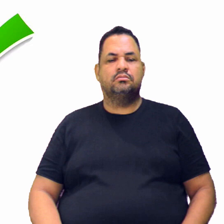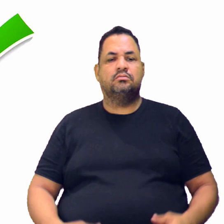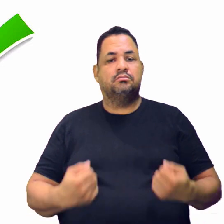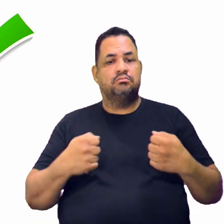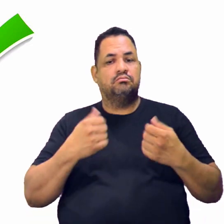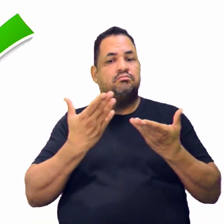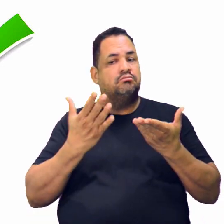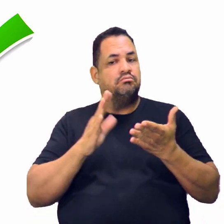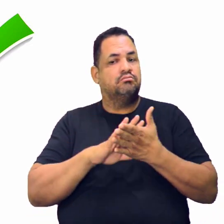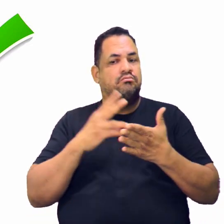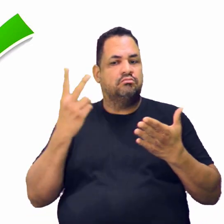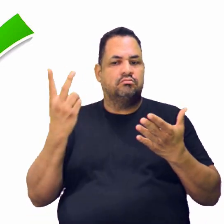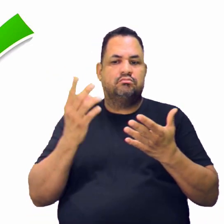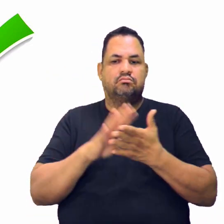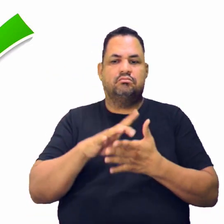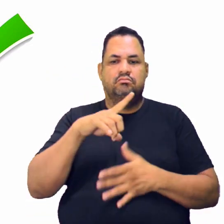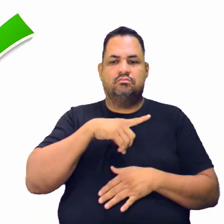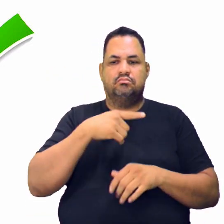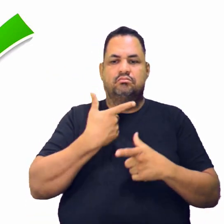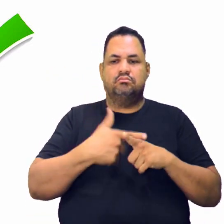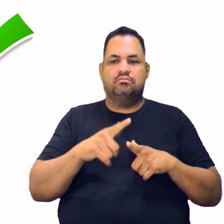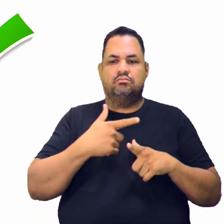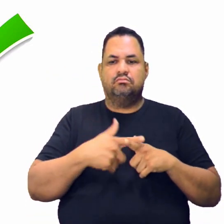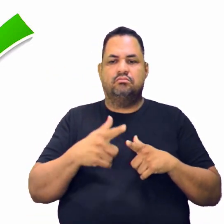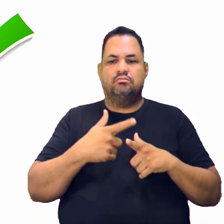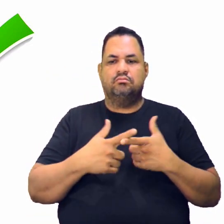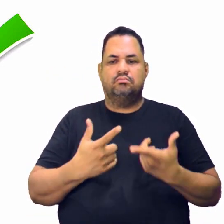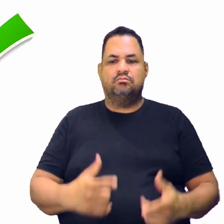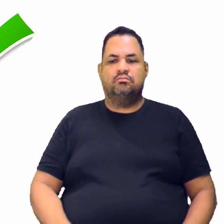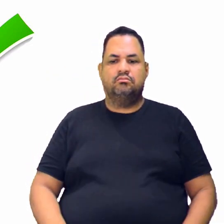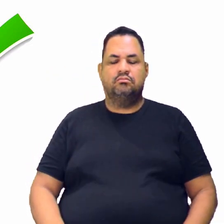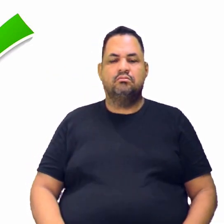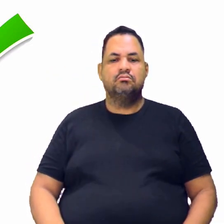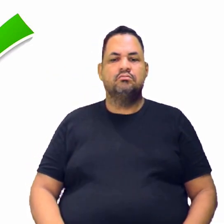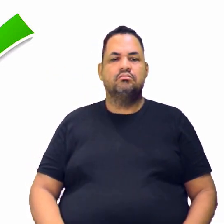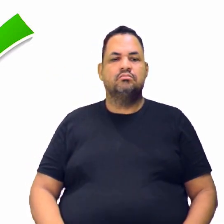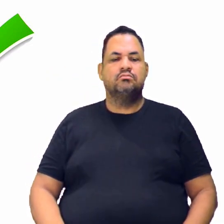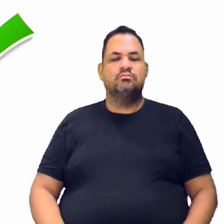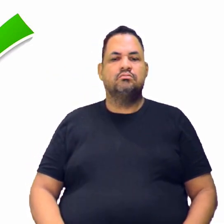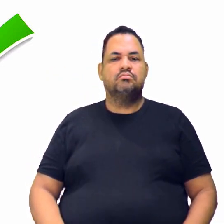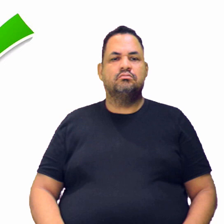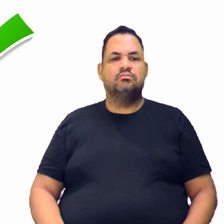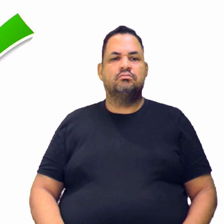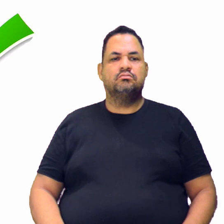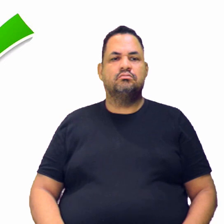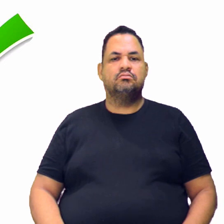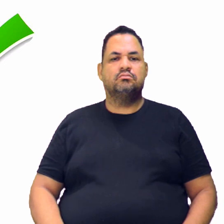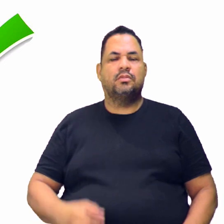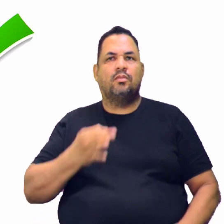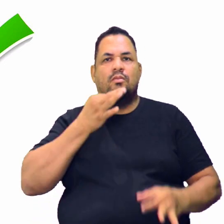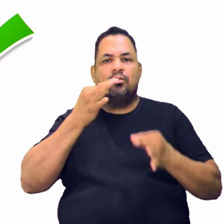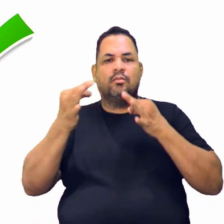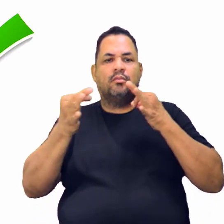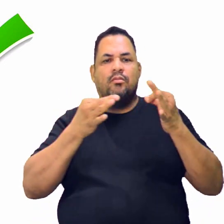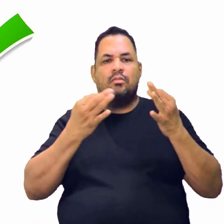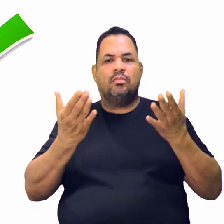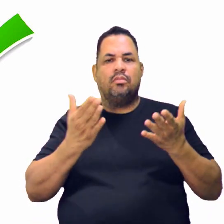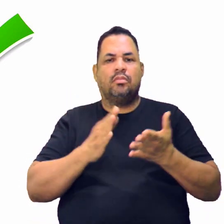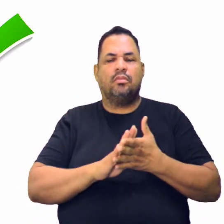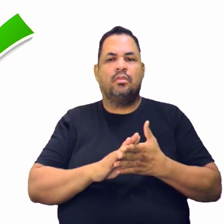pode correr risco, né, de ameaças. Aí fala assim, vamos supor que